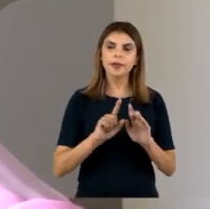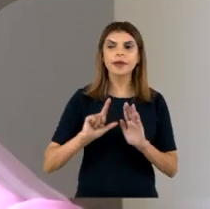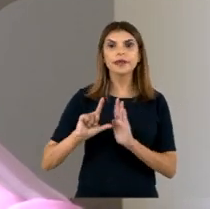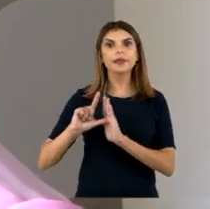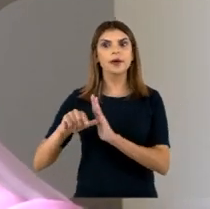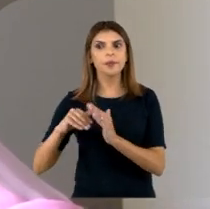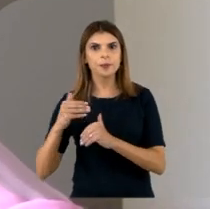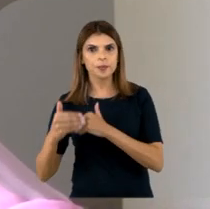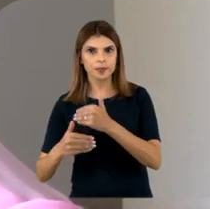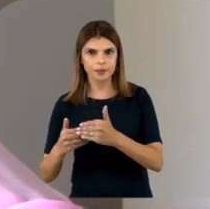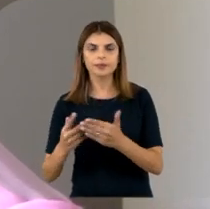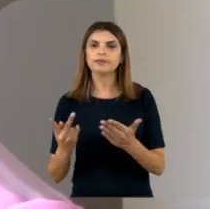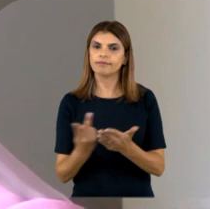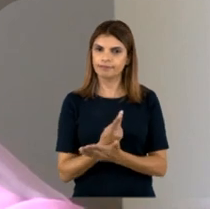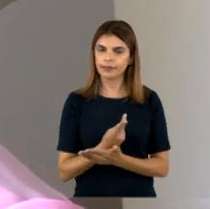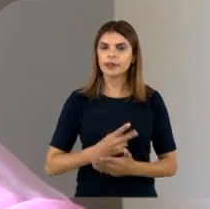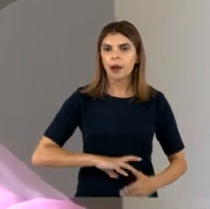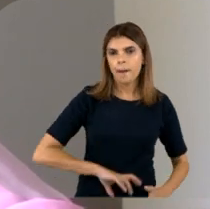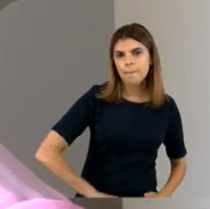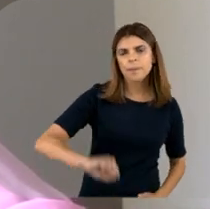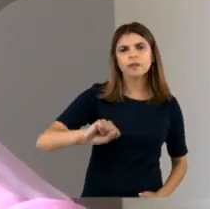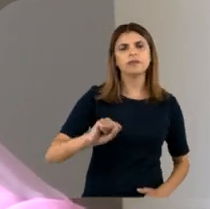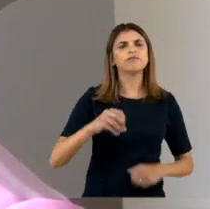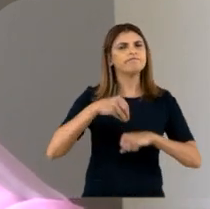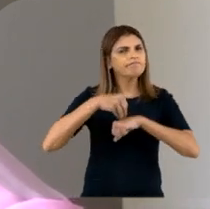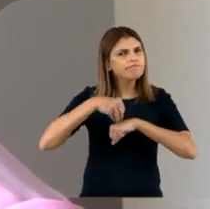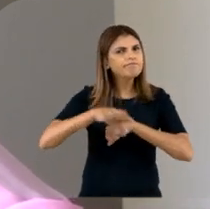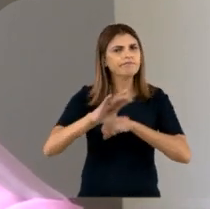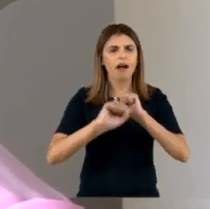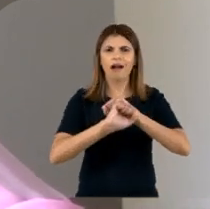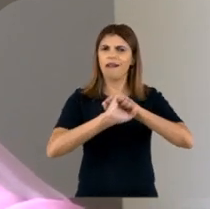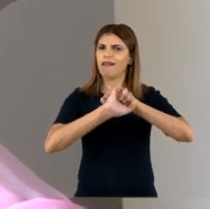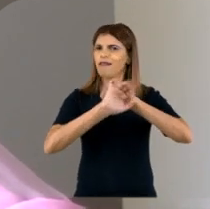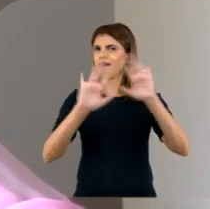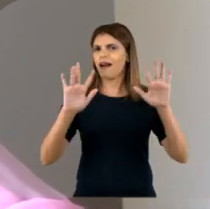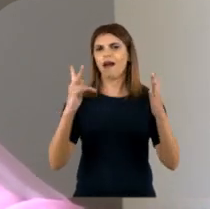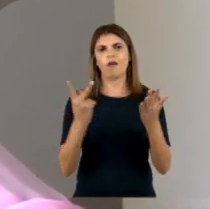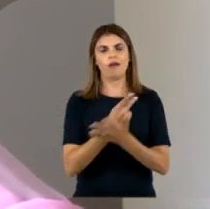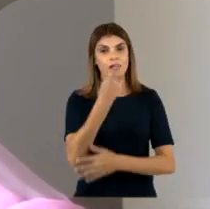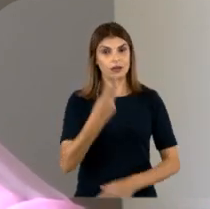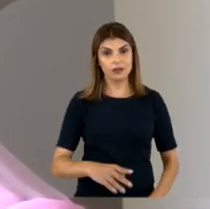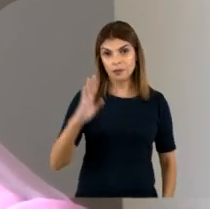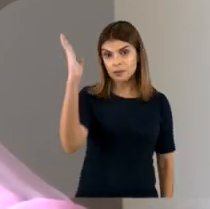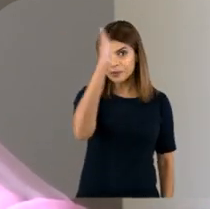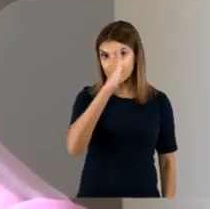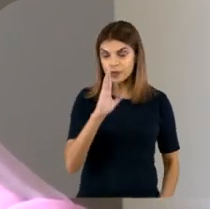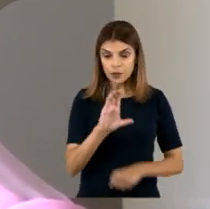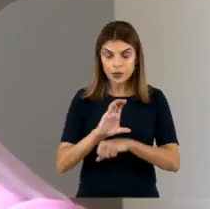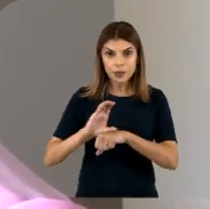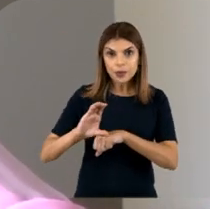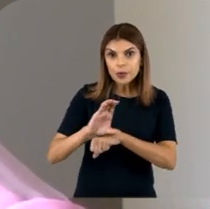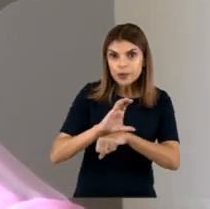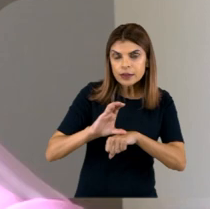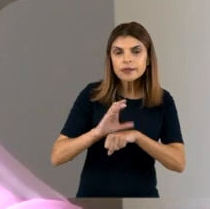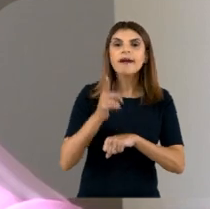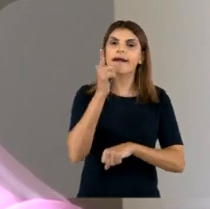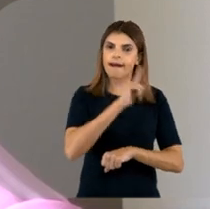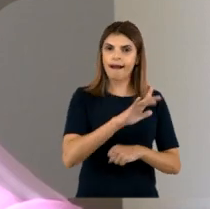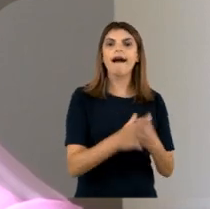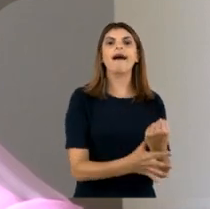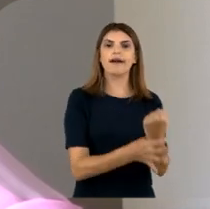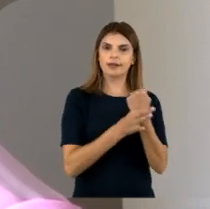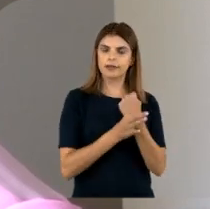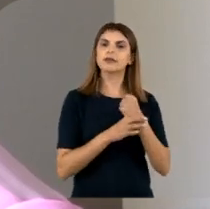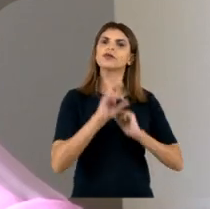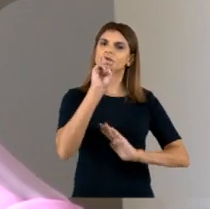no Brasil. É importante que fique bastante claro que a Constituição brasileira garante